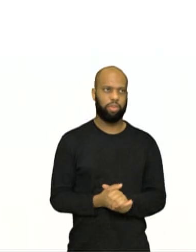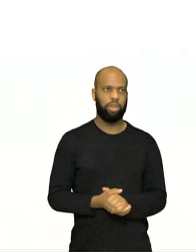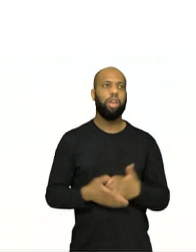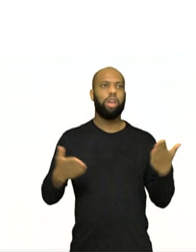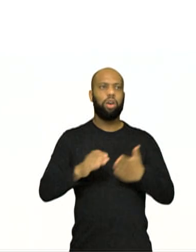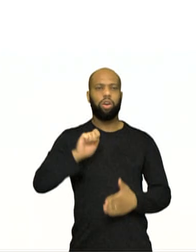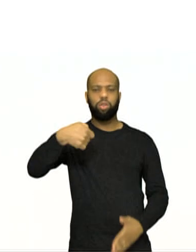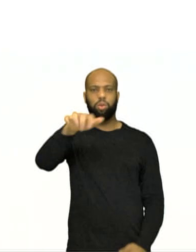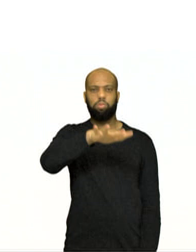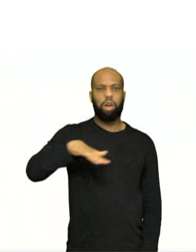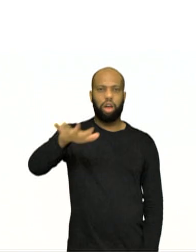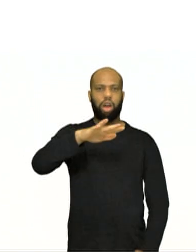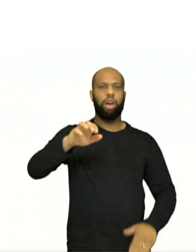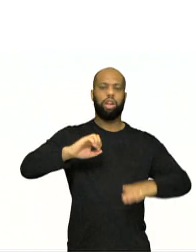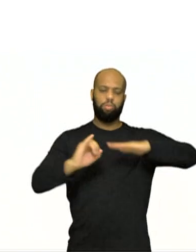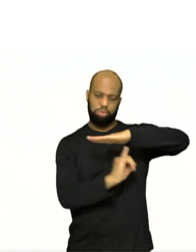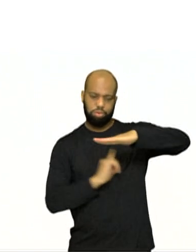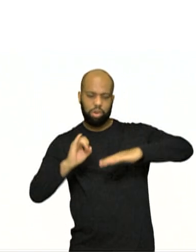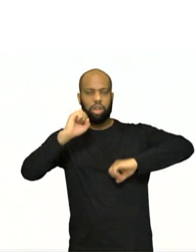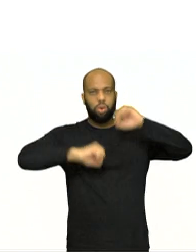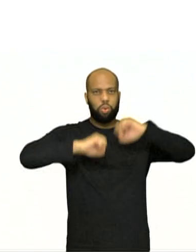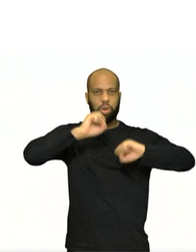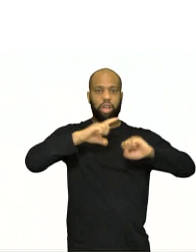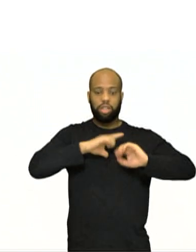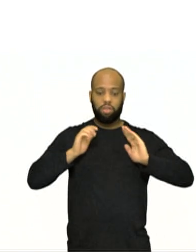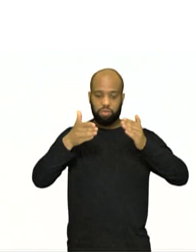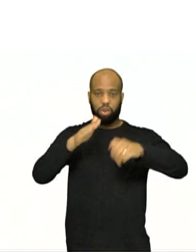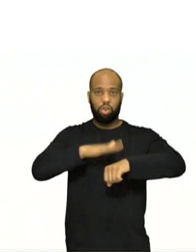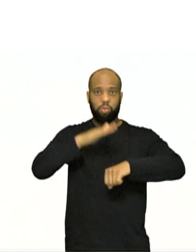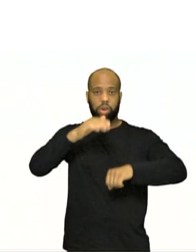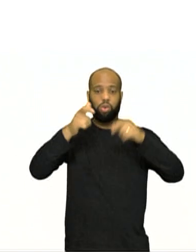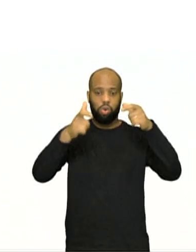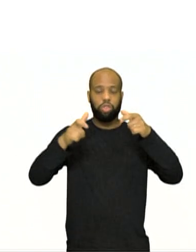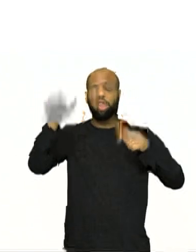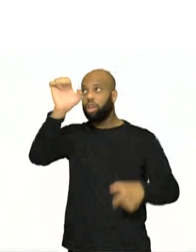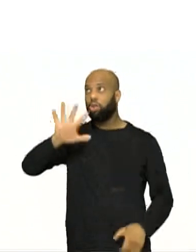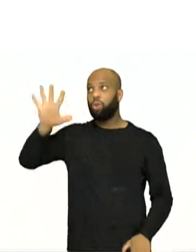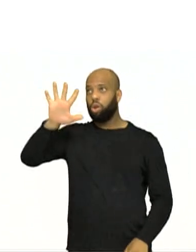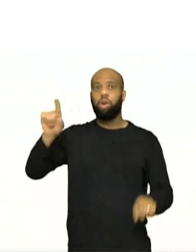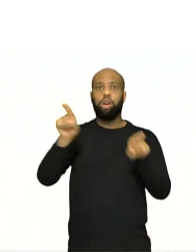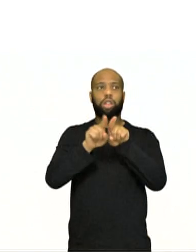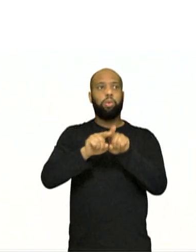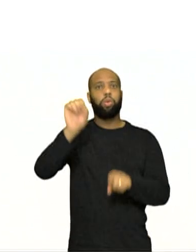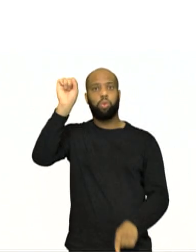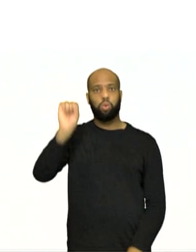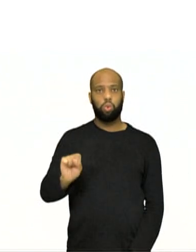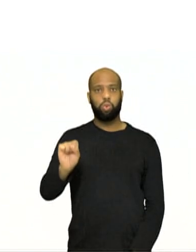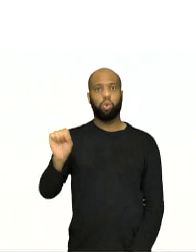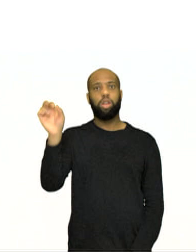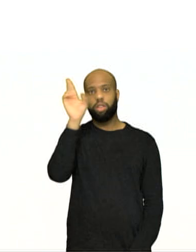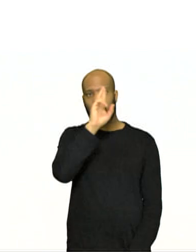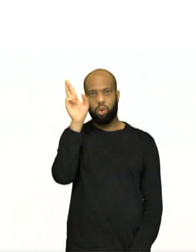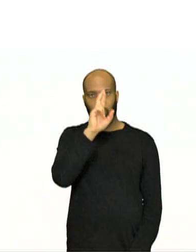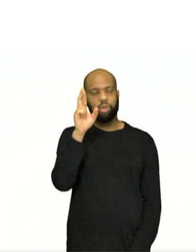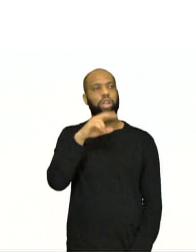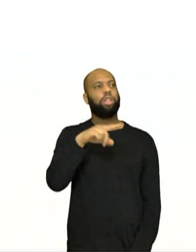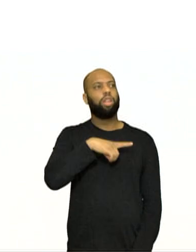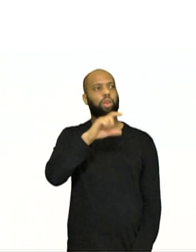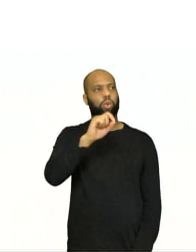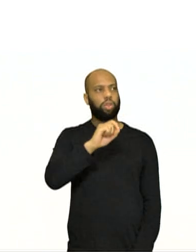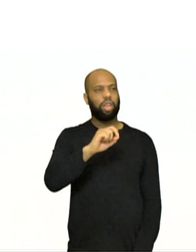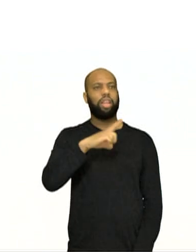Sobre as áreas industriais, estão concentradas principalmente na parte europeia e no sul da Rússia, onde tem uma